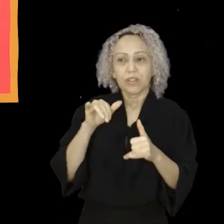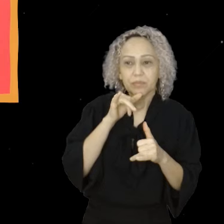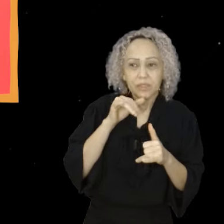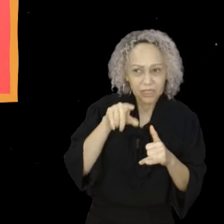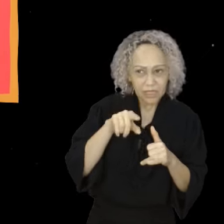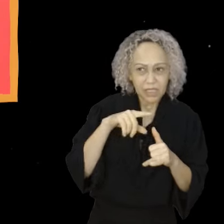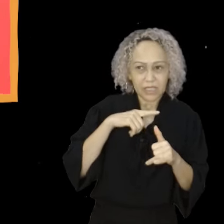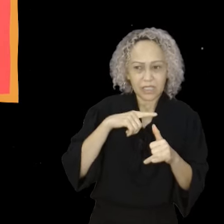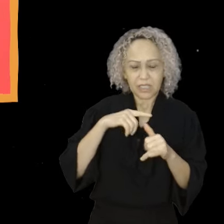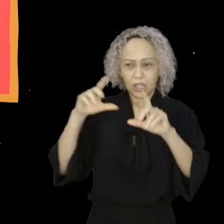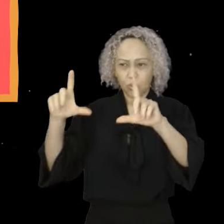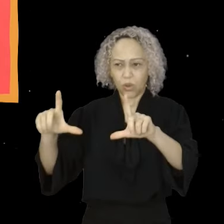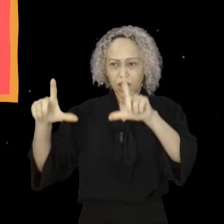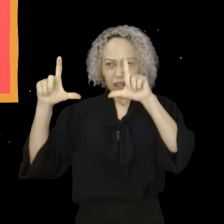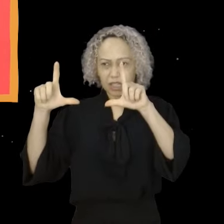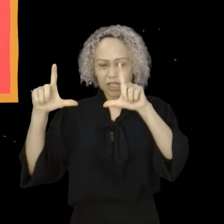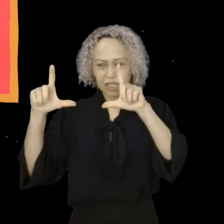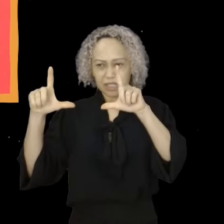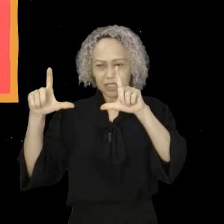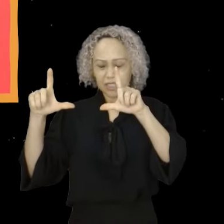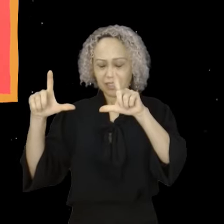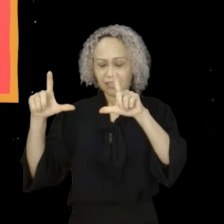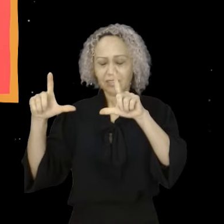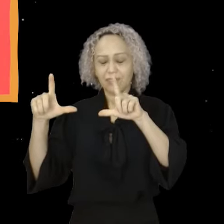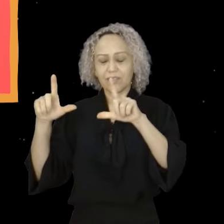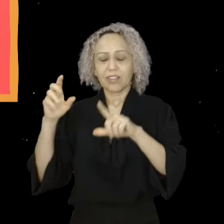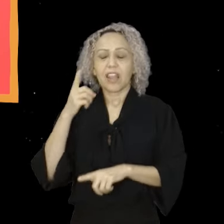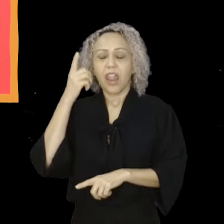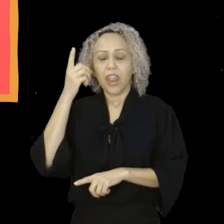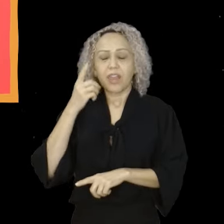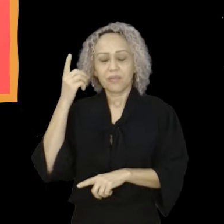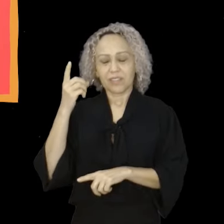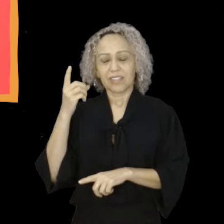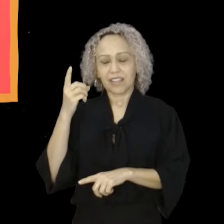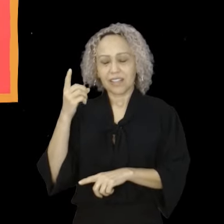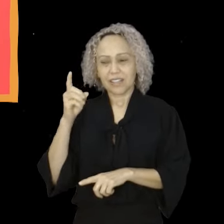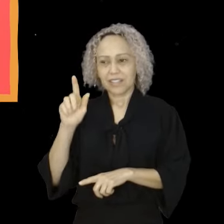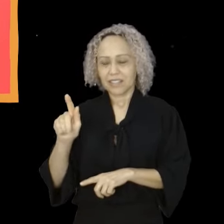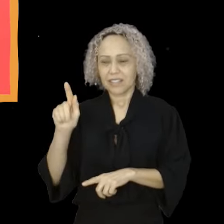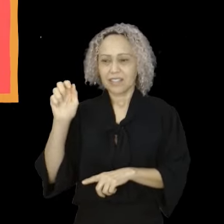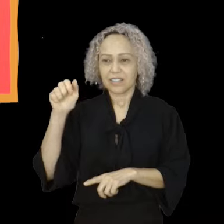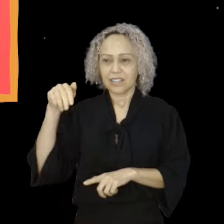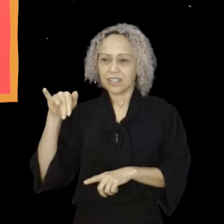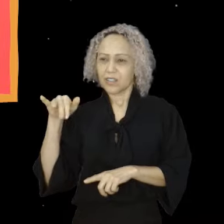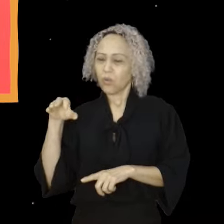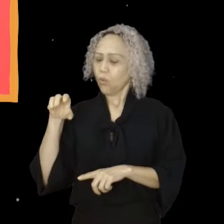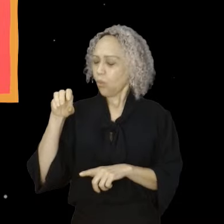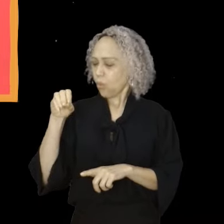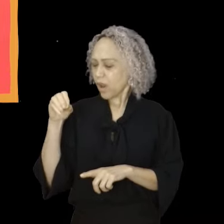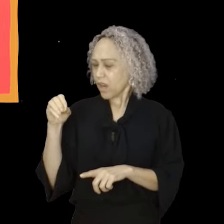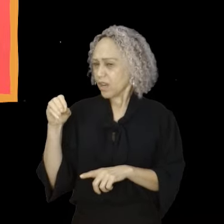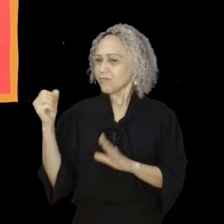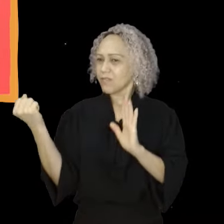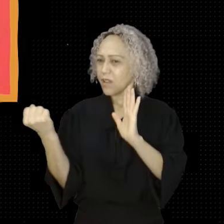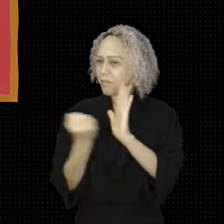luta na Constituinte", do deputado José Genuíno, merece, com louvor, o nosso selo de Do Fundo do Baú.